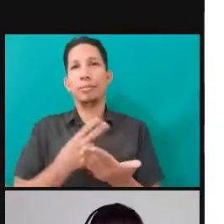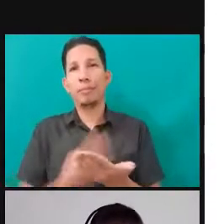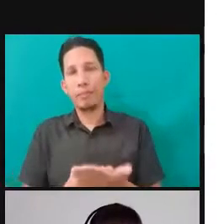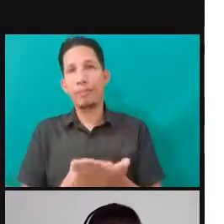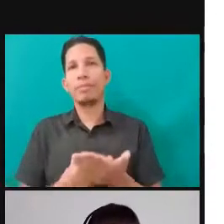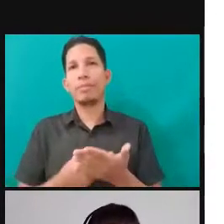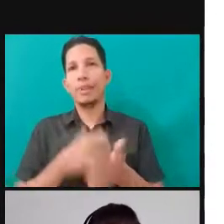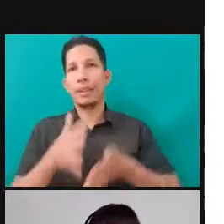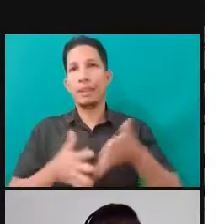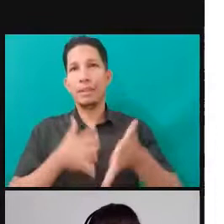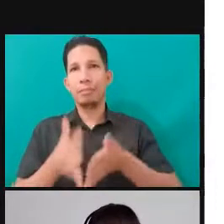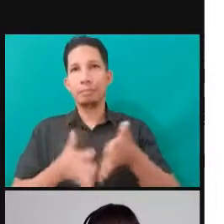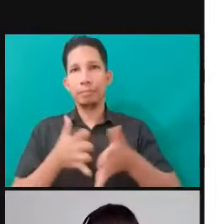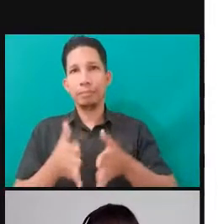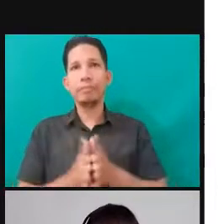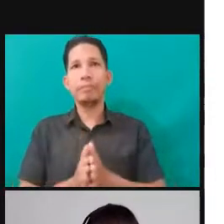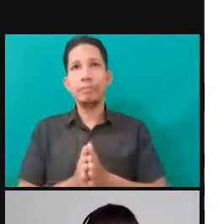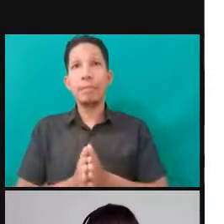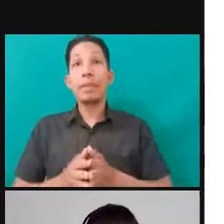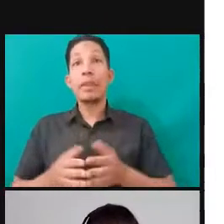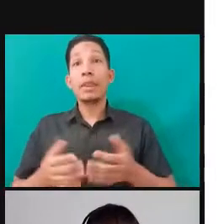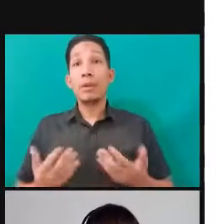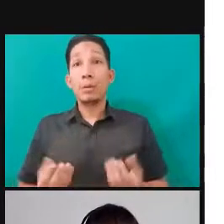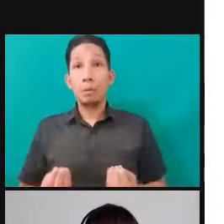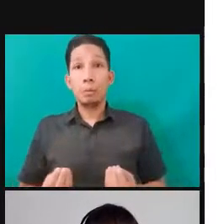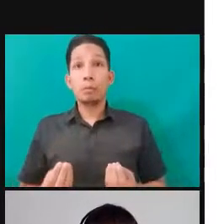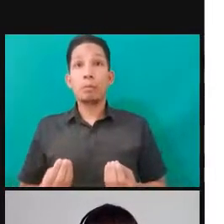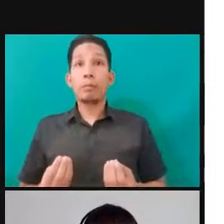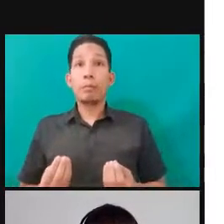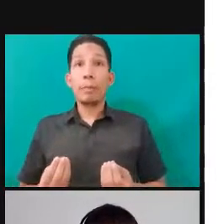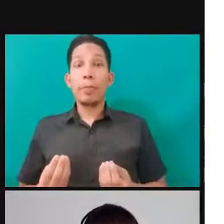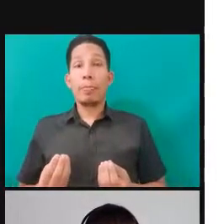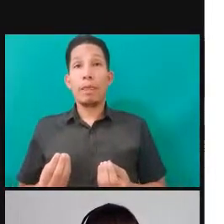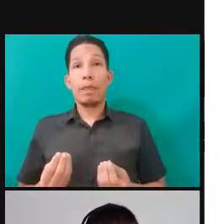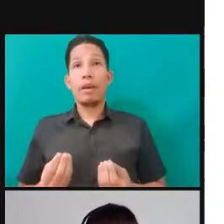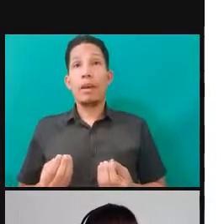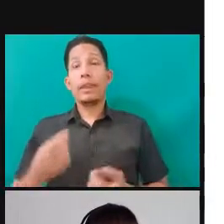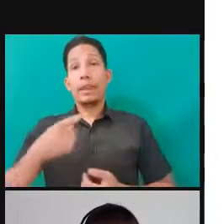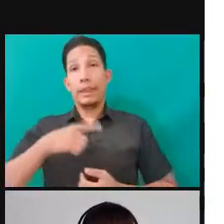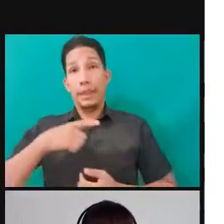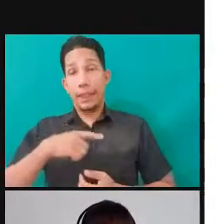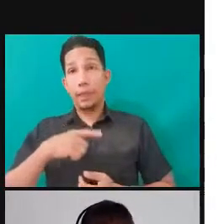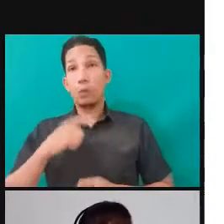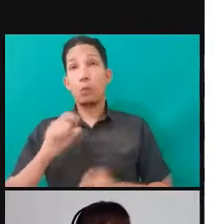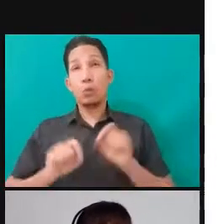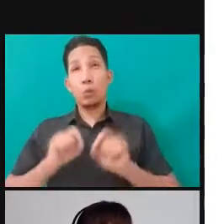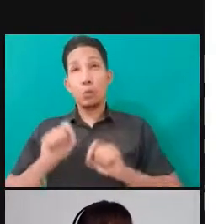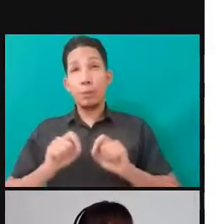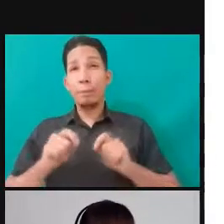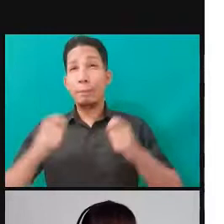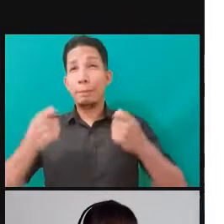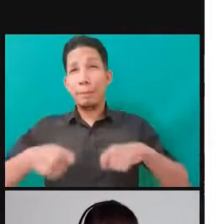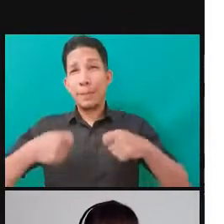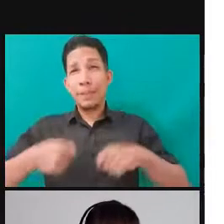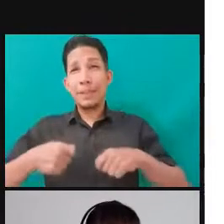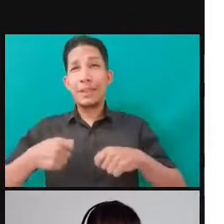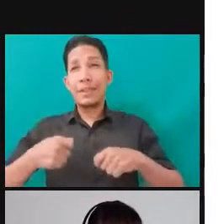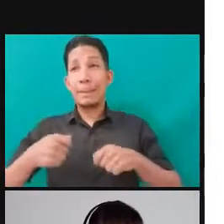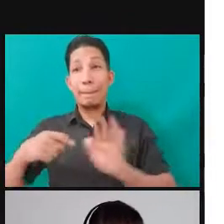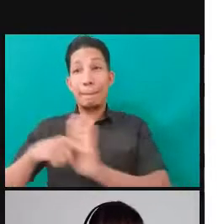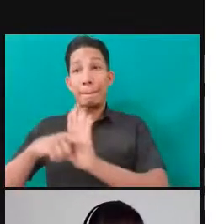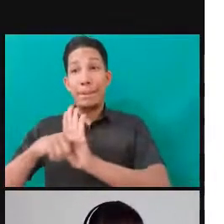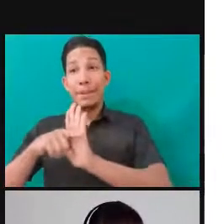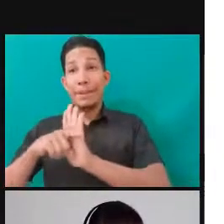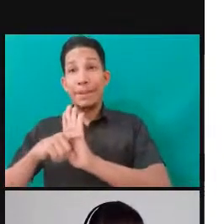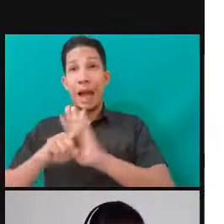sinais. Então, primeiramente, existe uma necessidade de localizar onde é que está a pesquisa sobre o